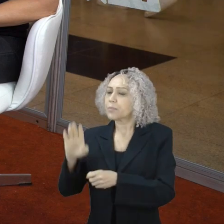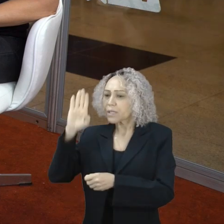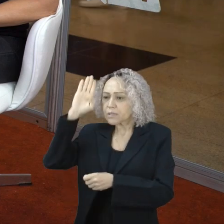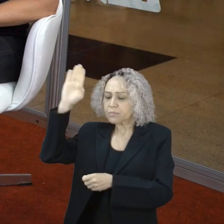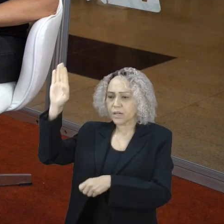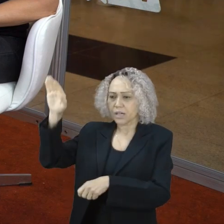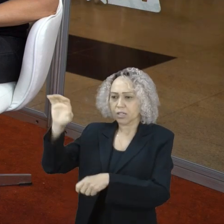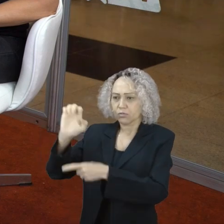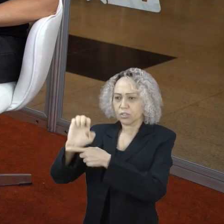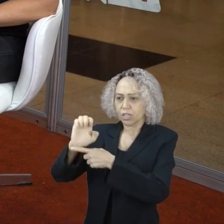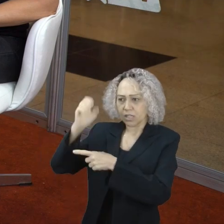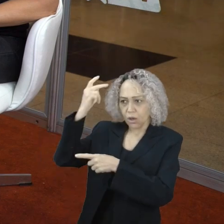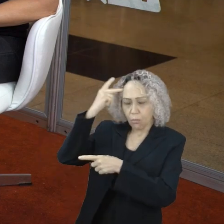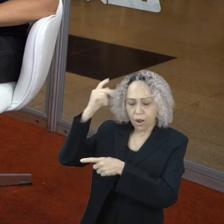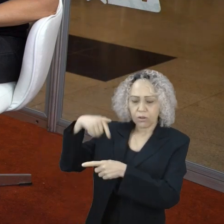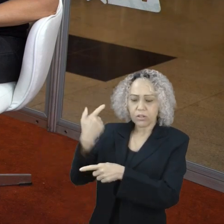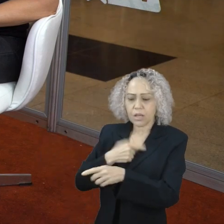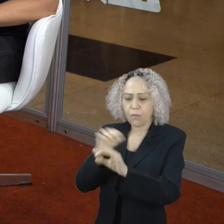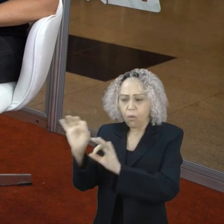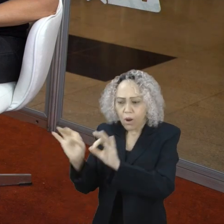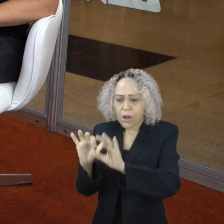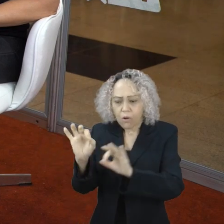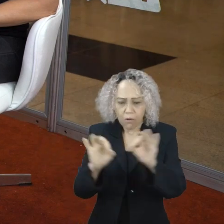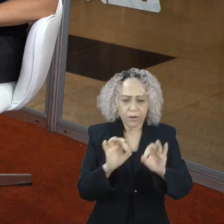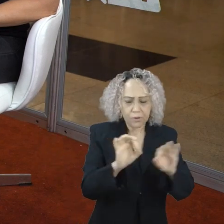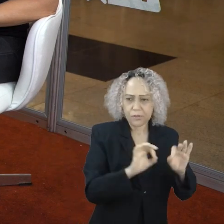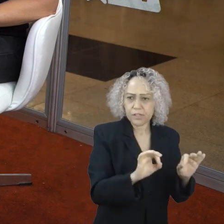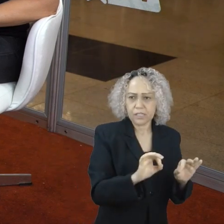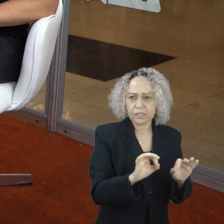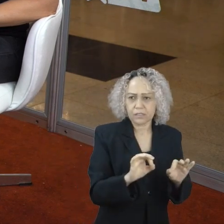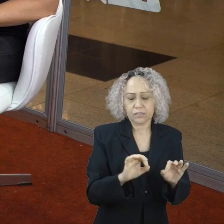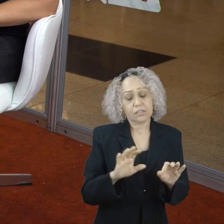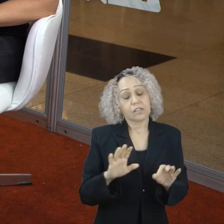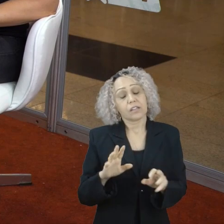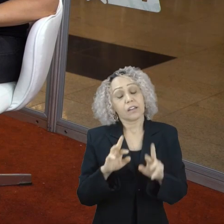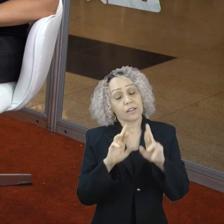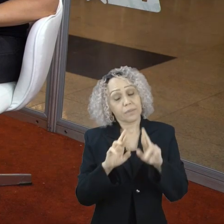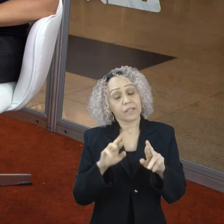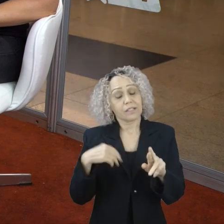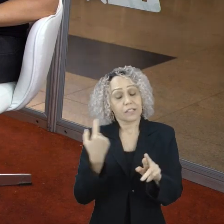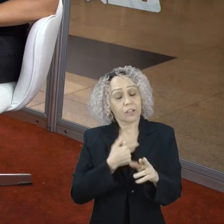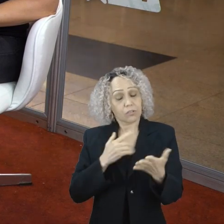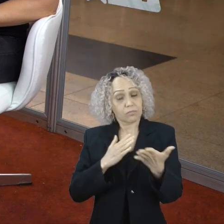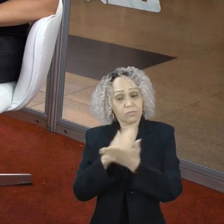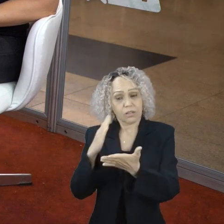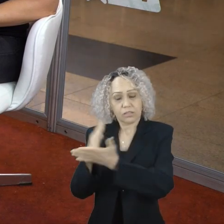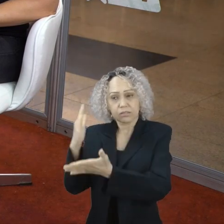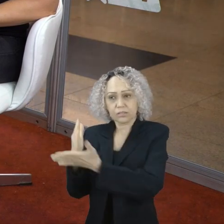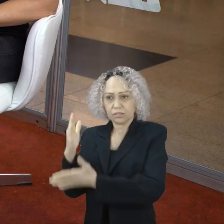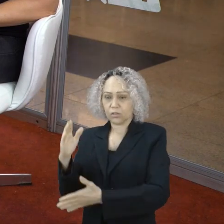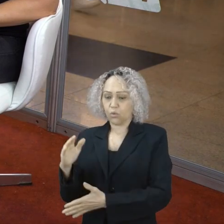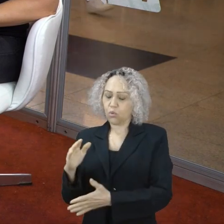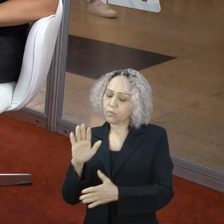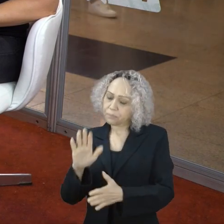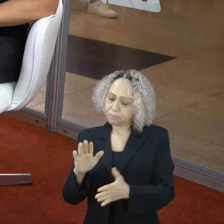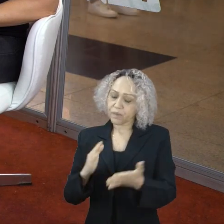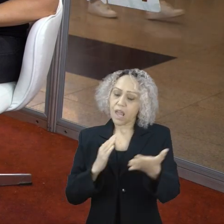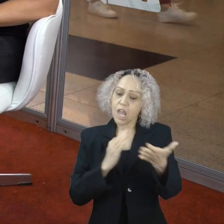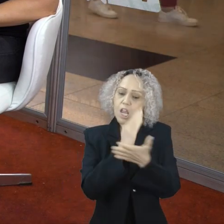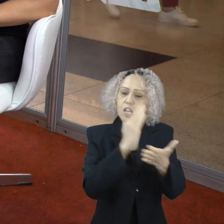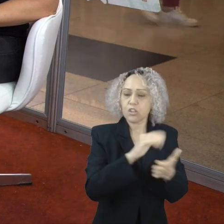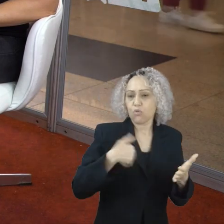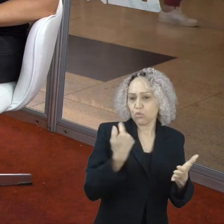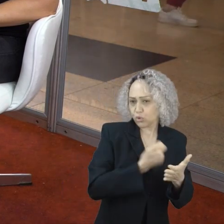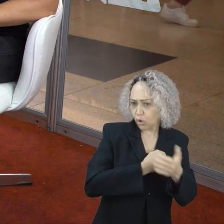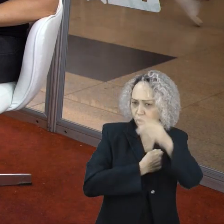de São Paulo. E a expectativa é que a gente saia bastante vitorioso, que possamos eleger, além da reeleição dos nossos, né,